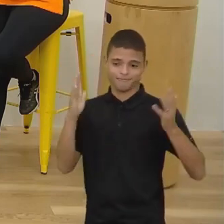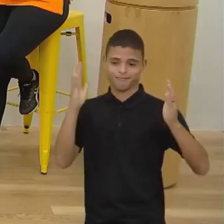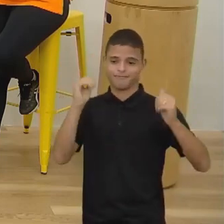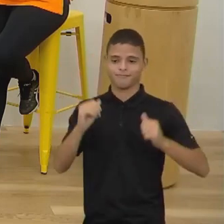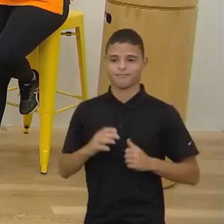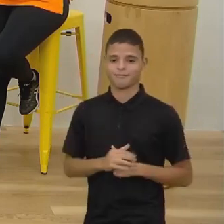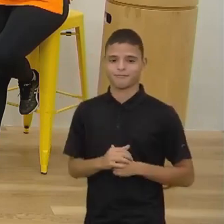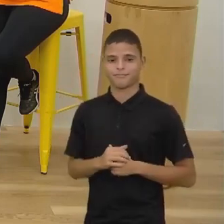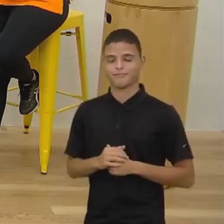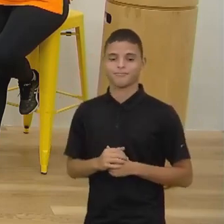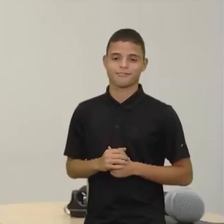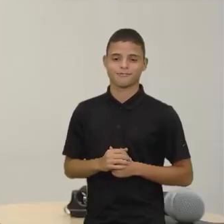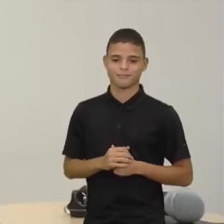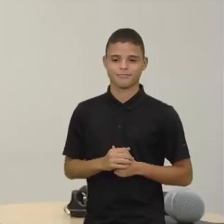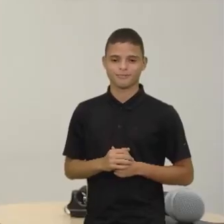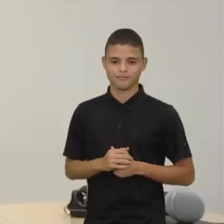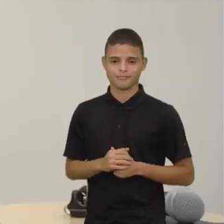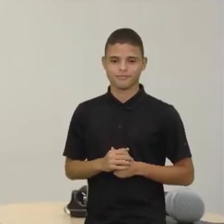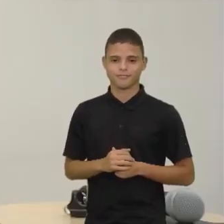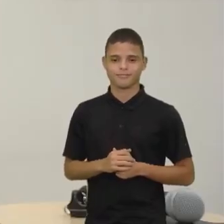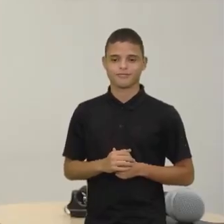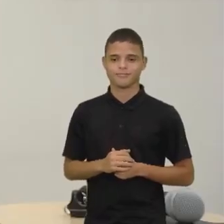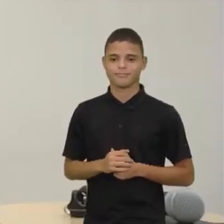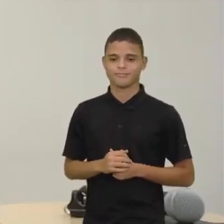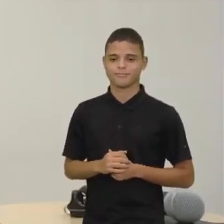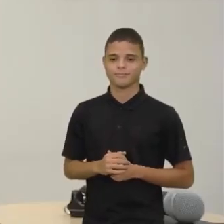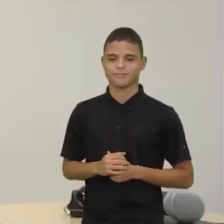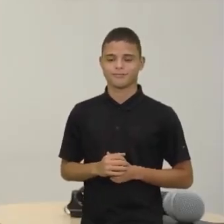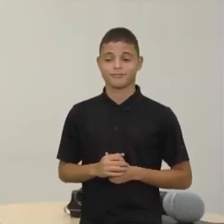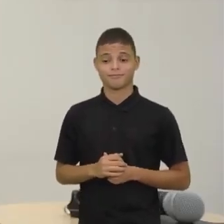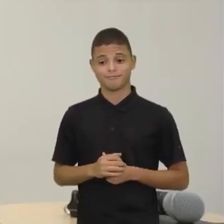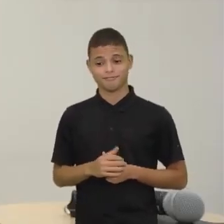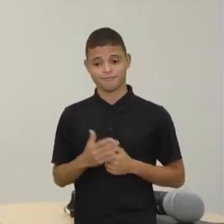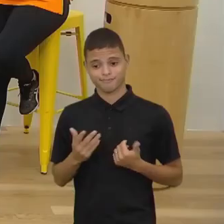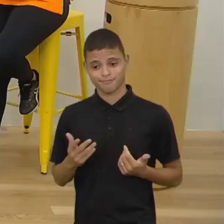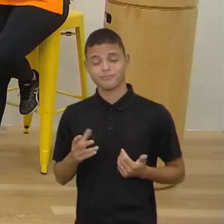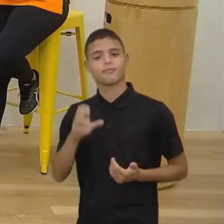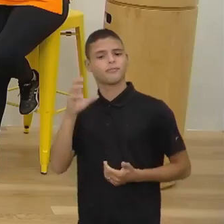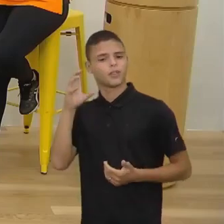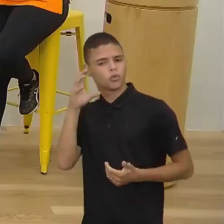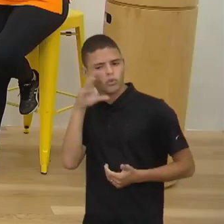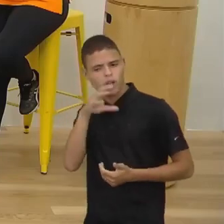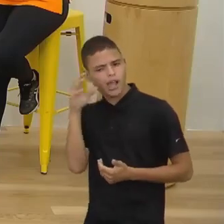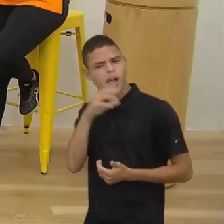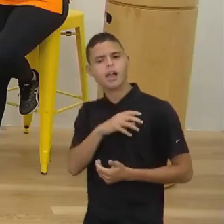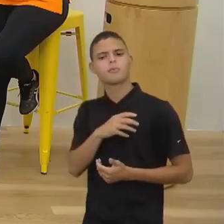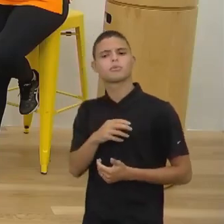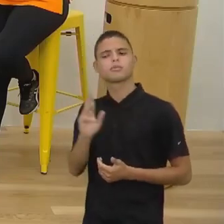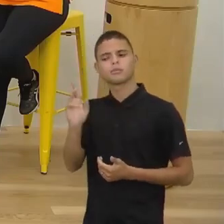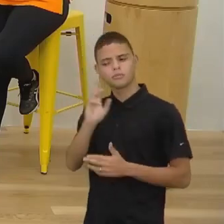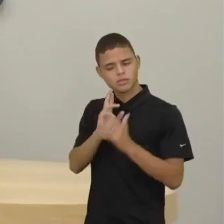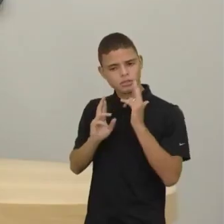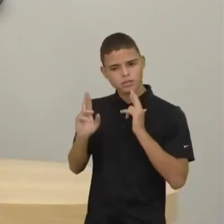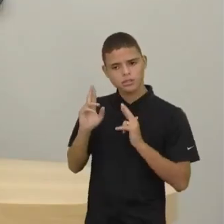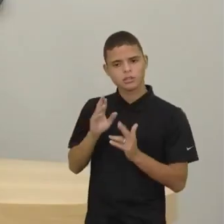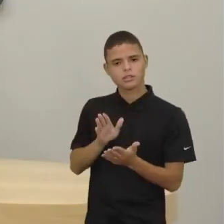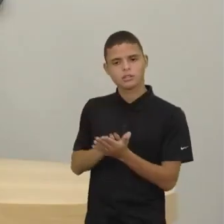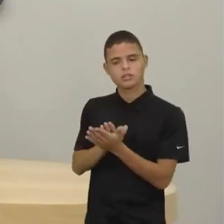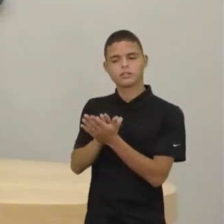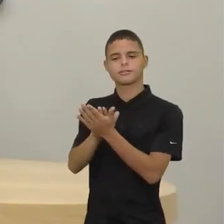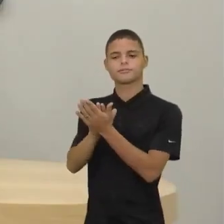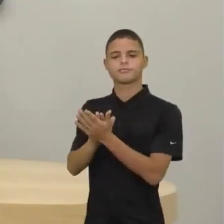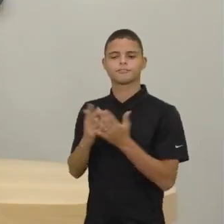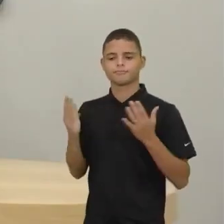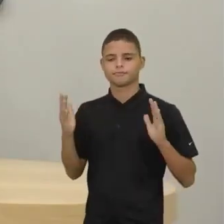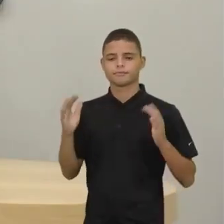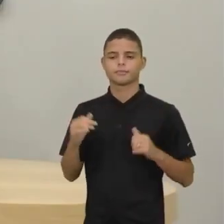falando. Você quer a minha resposta? Não, sua resposta foi rápida. Eu sabia se era pra responder alto, você viu que eu fiz assim, cone. Foi super rápida a sua resposta, parabéns, tá de parabéns, é cada vez melhor